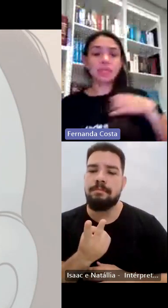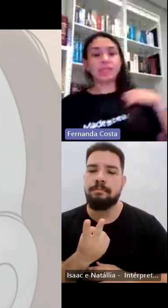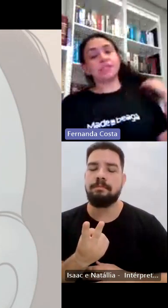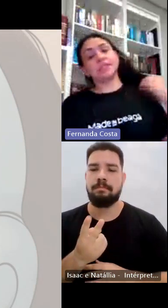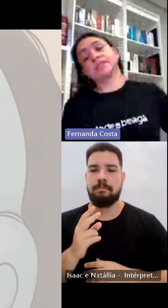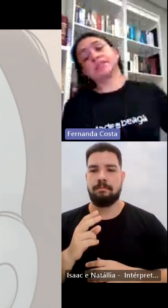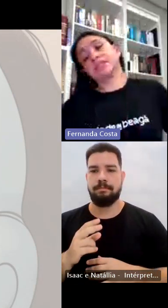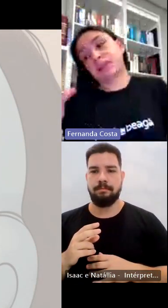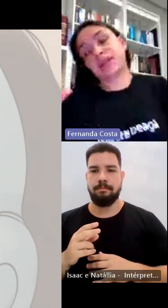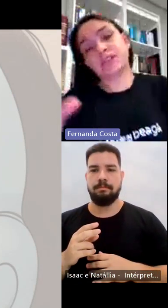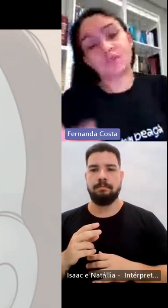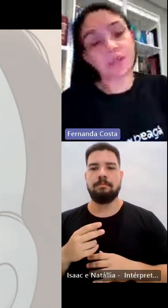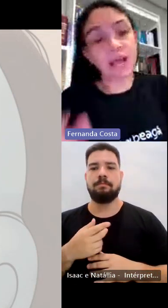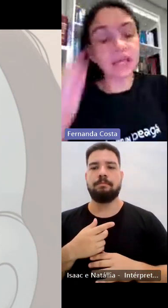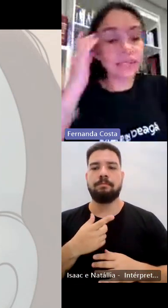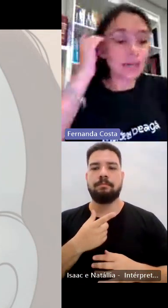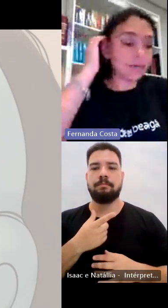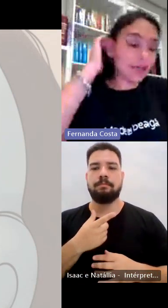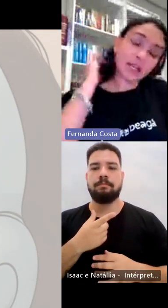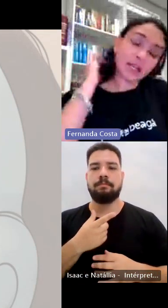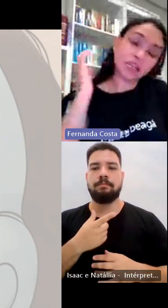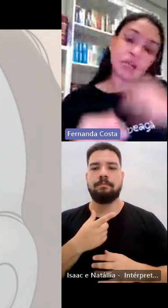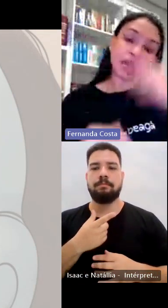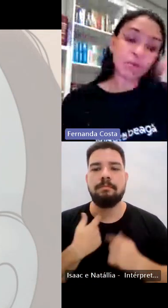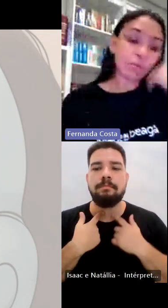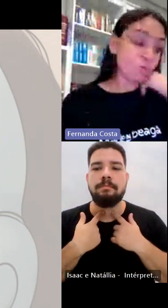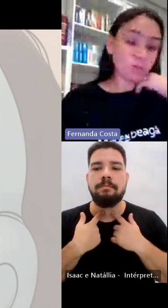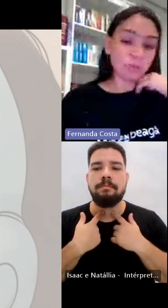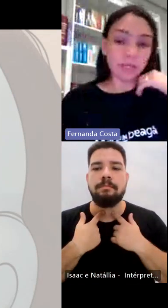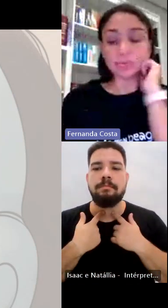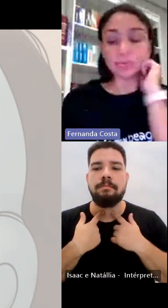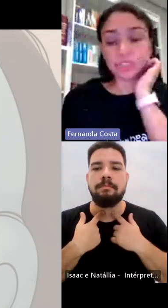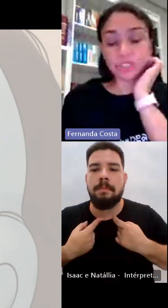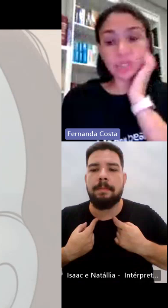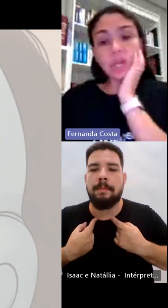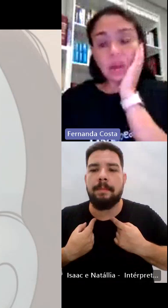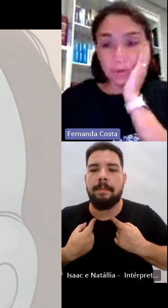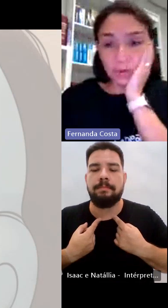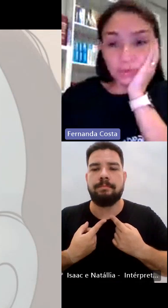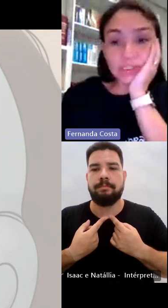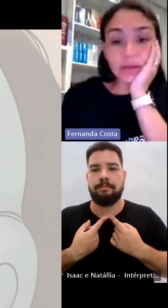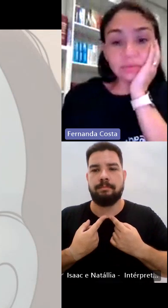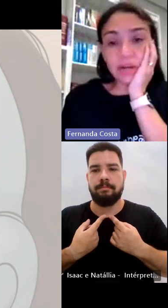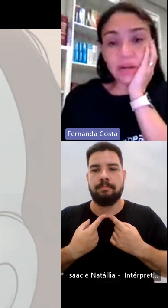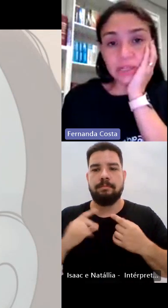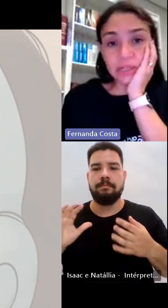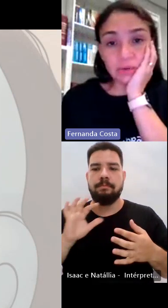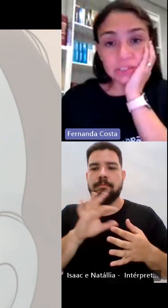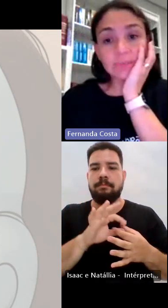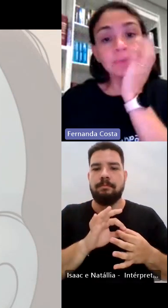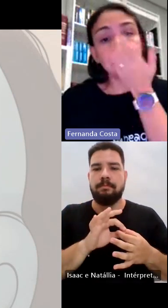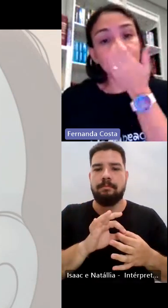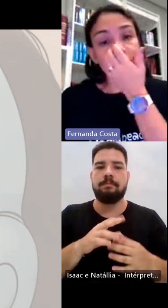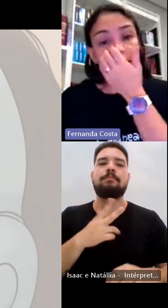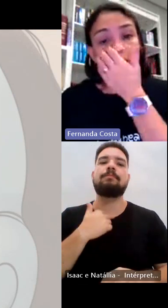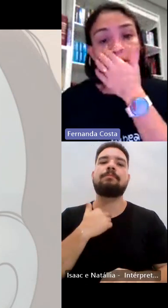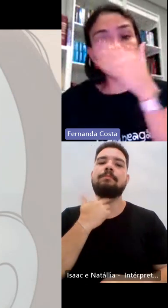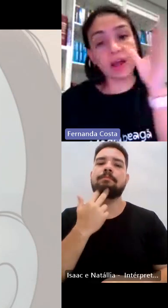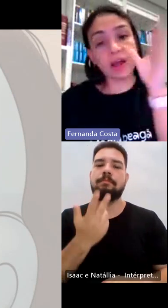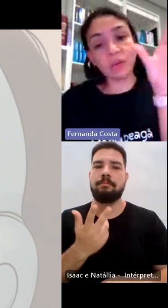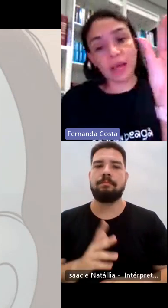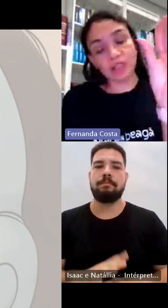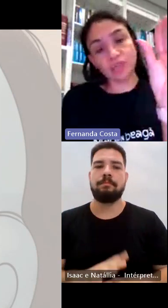movimento dessas pregas vocais, ela vai relacionar com o movimento de produção da nossa voz.